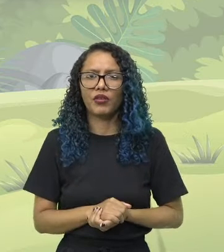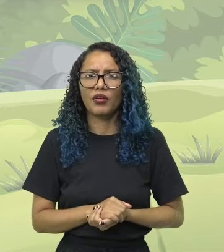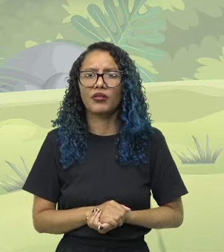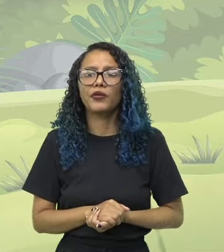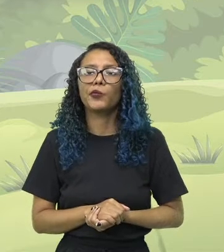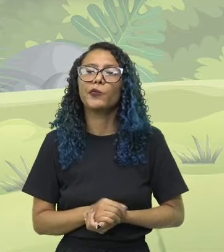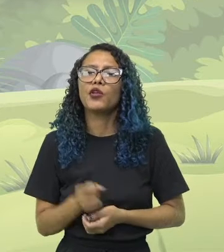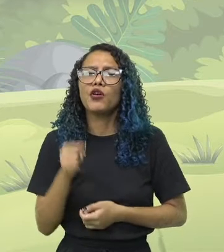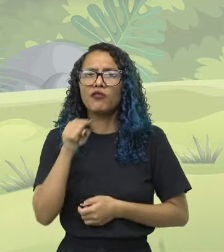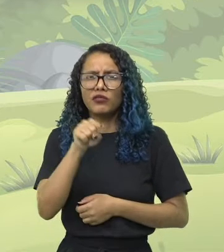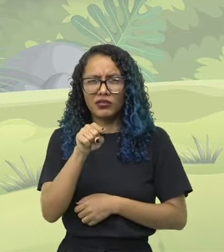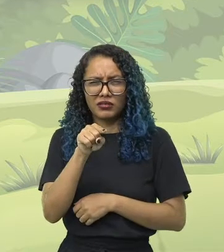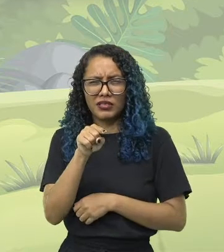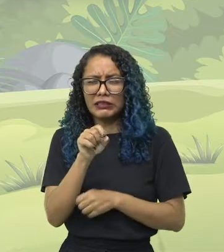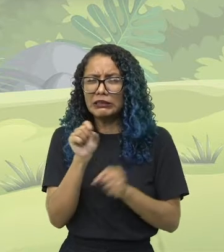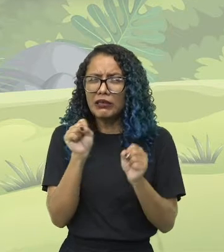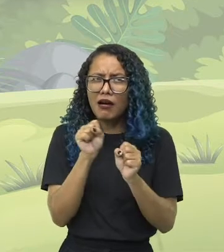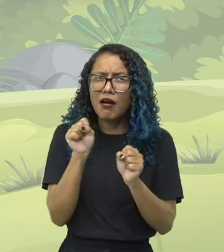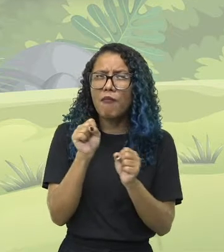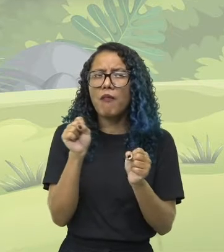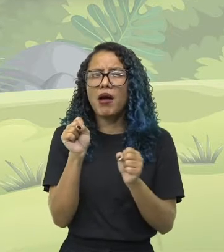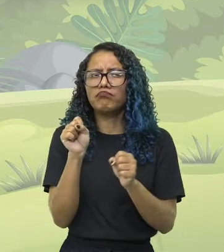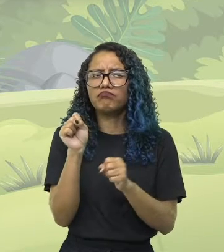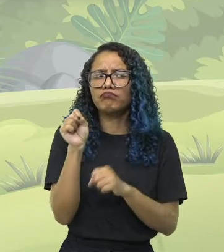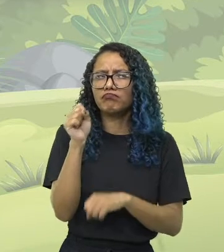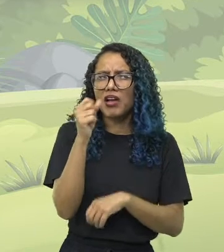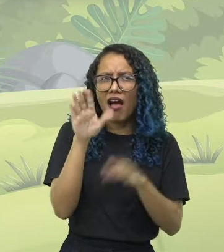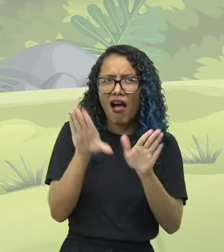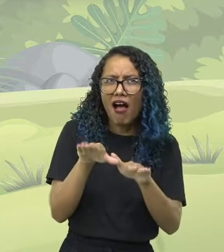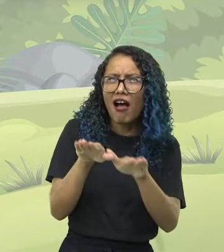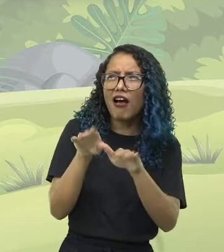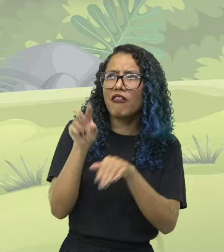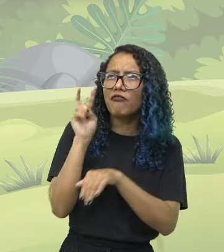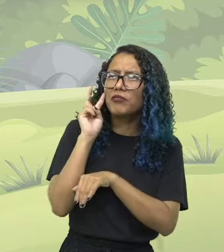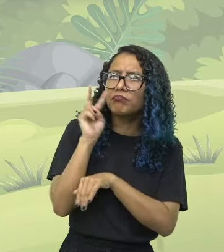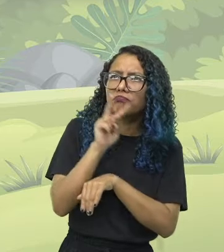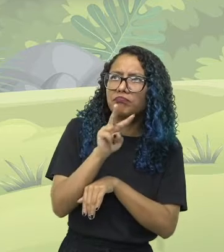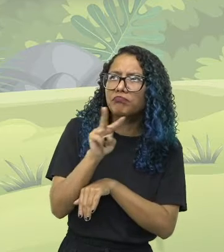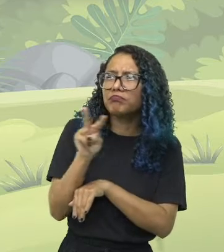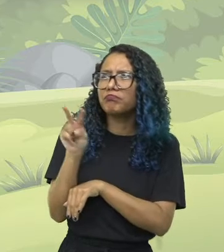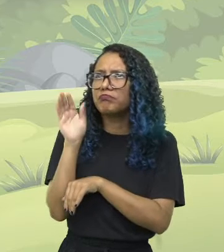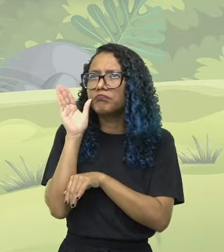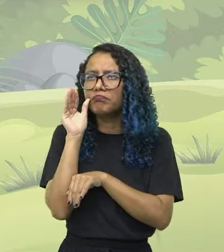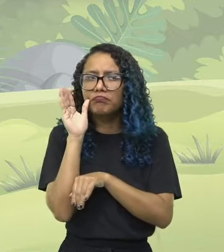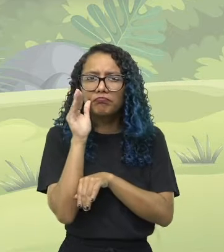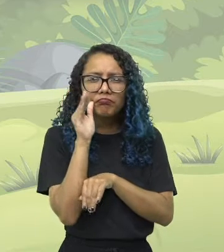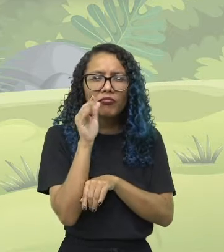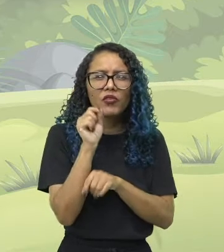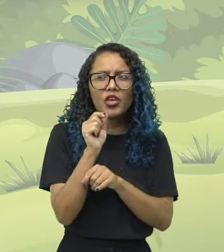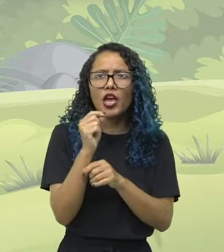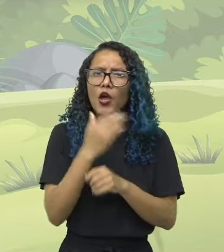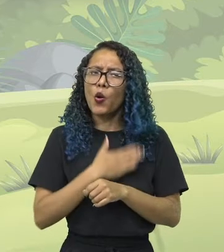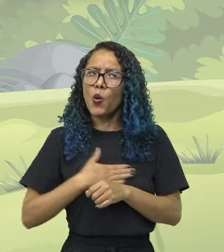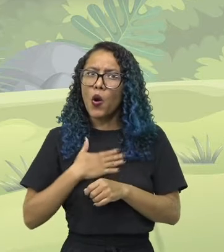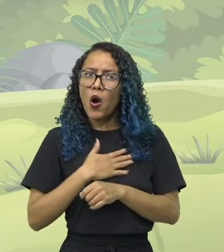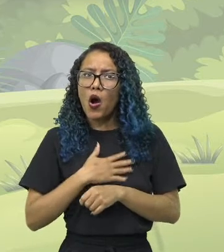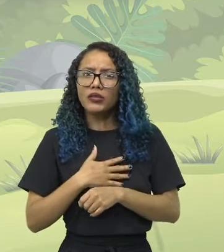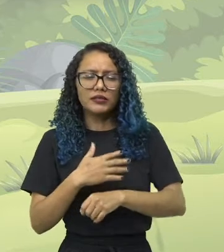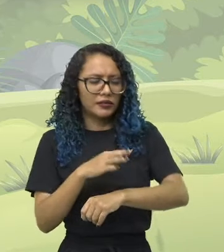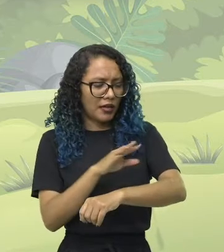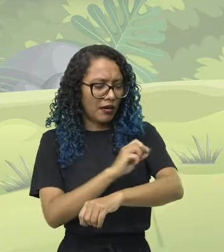dessas pessoas que adoram observar aves? Dessas que se impressionam com as cores das penas, que